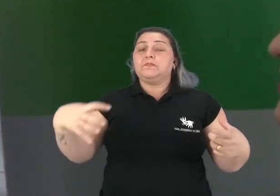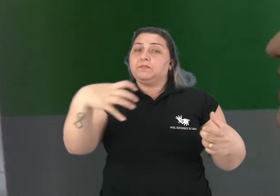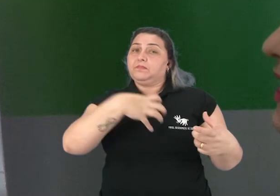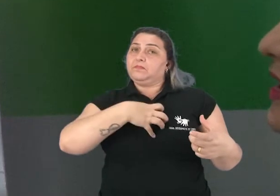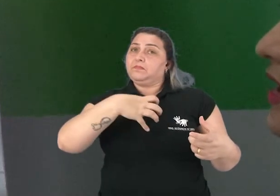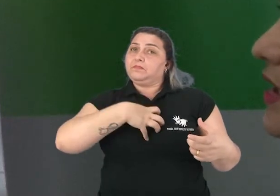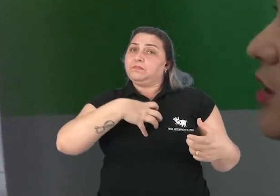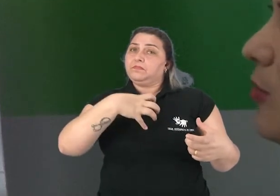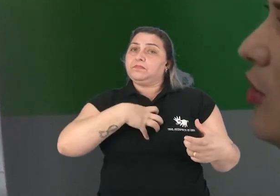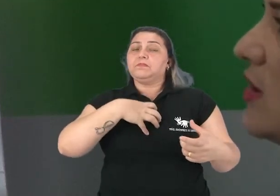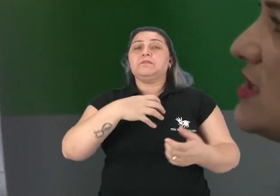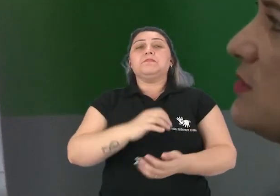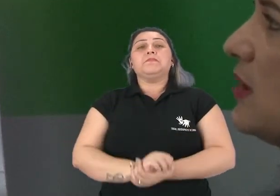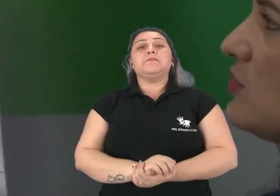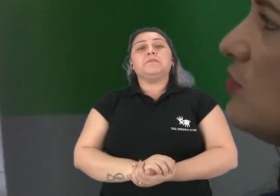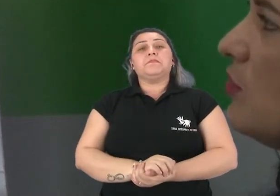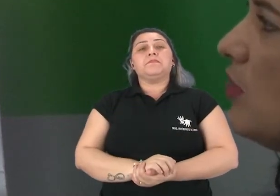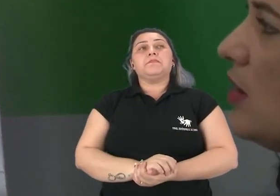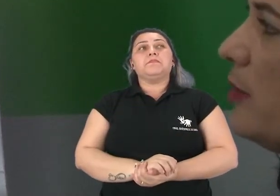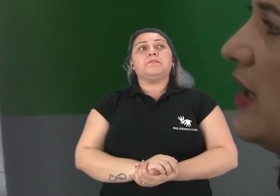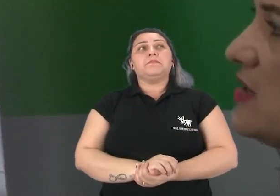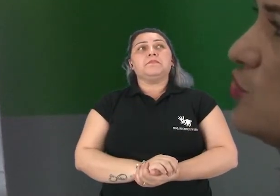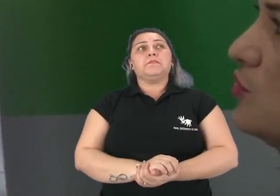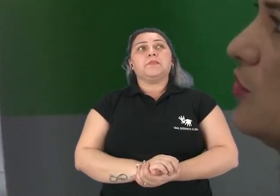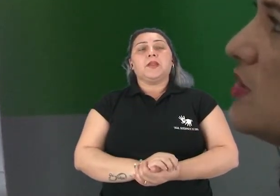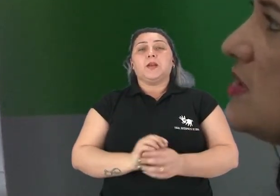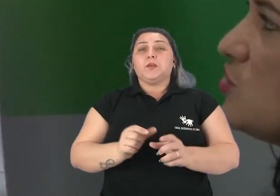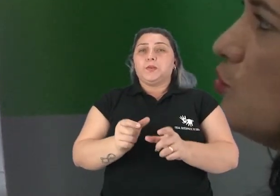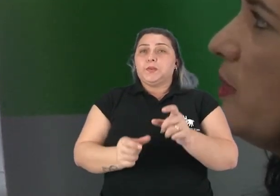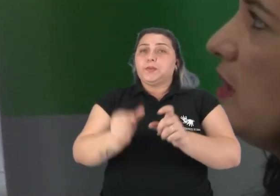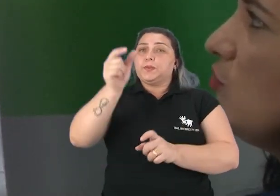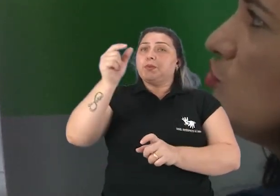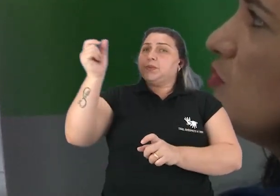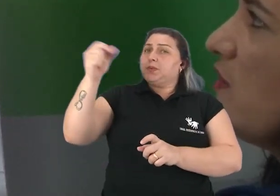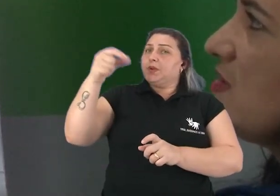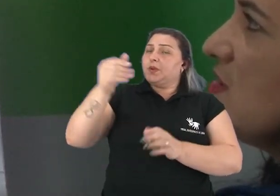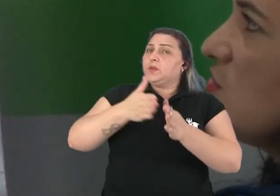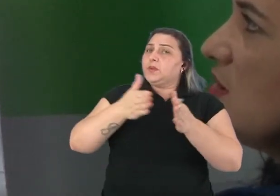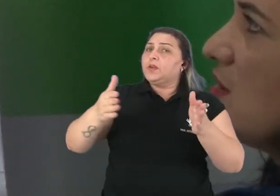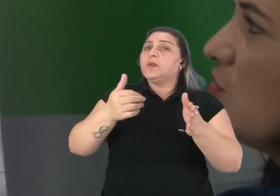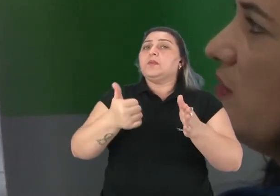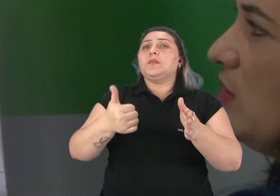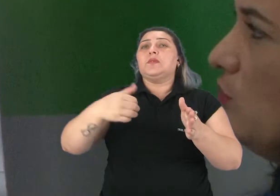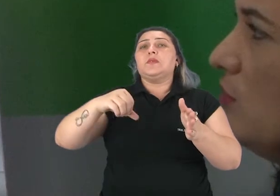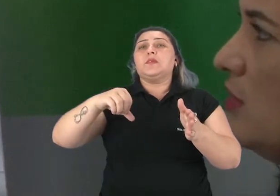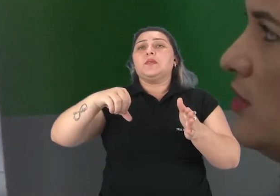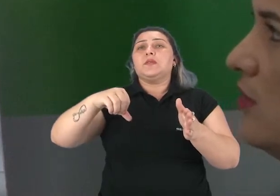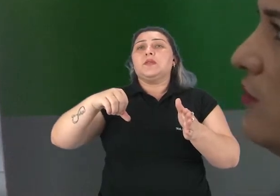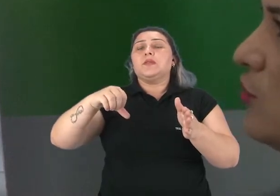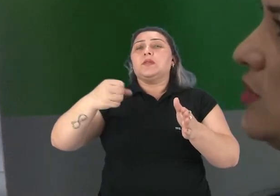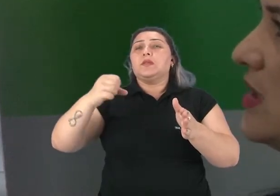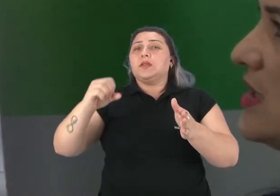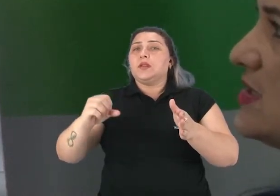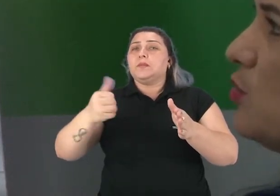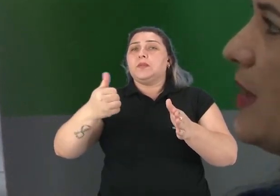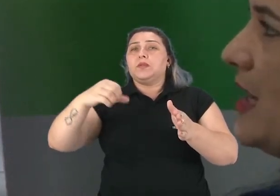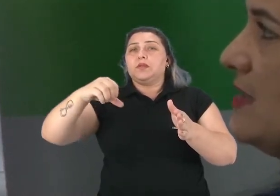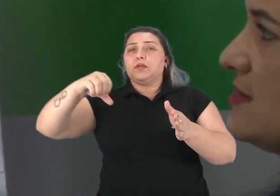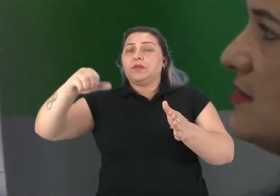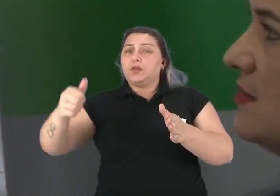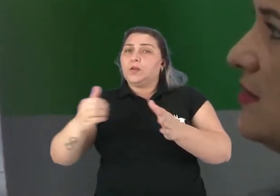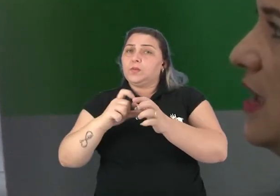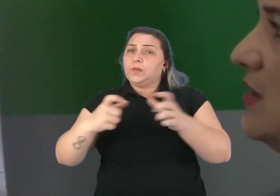ó. Tá? Ele tem o maior crescimento, a barra azul, ou seja, no período de 1980 a 91 foi quando ele